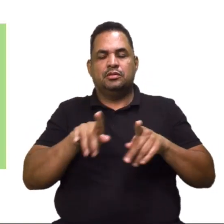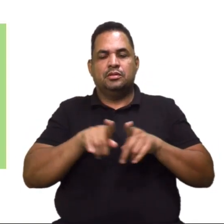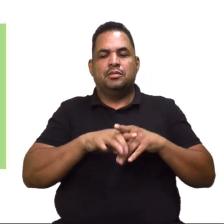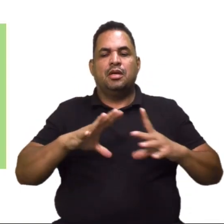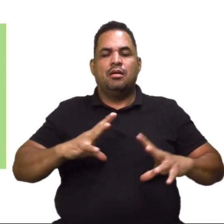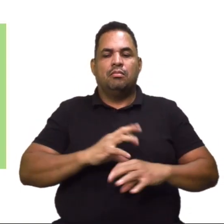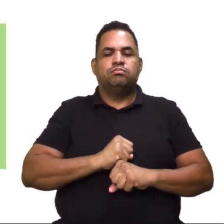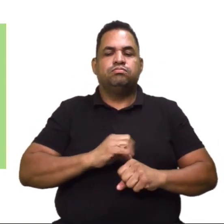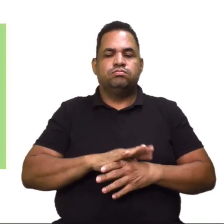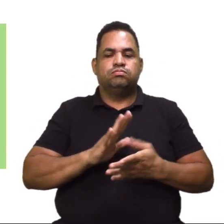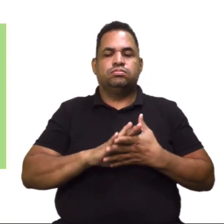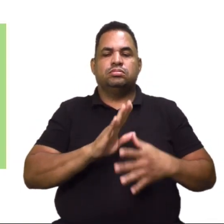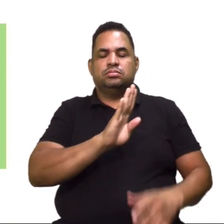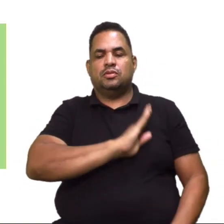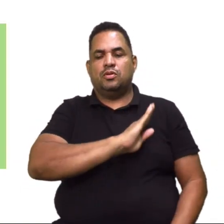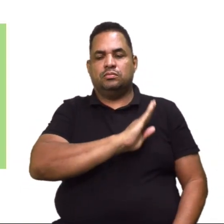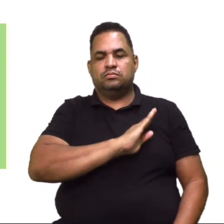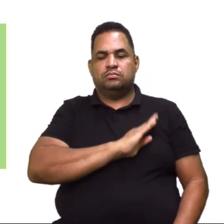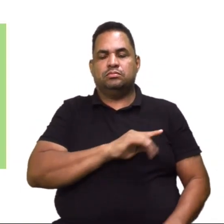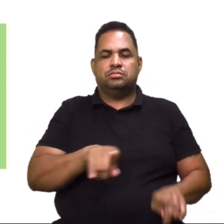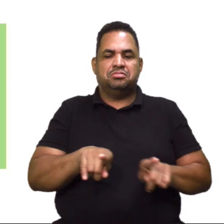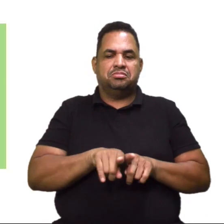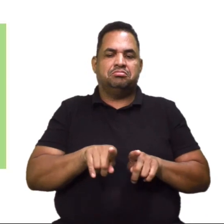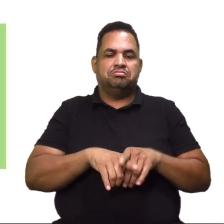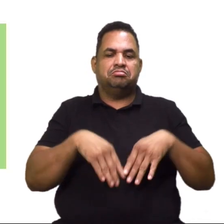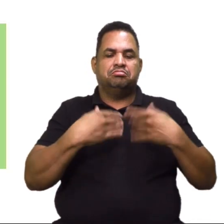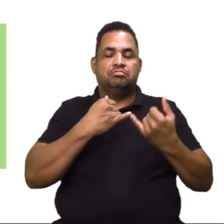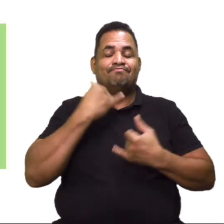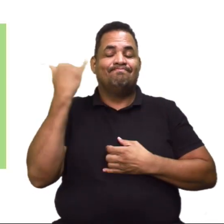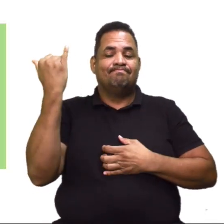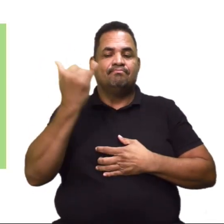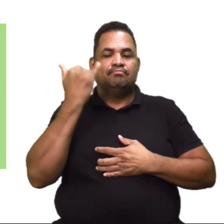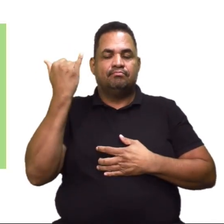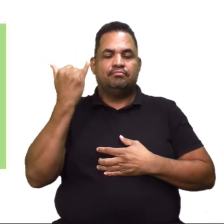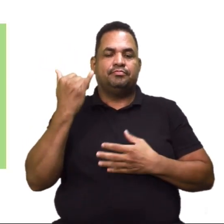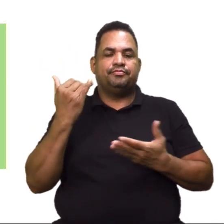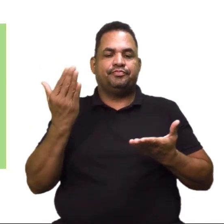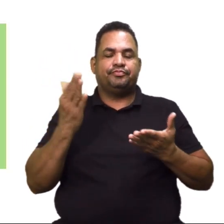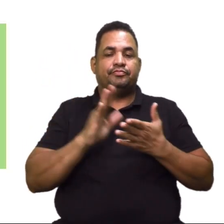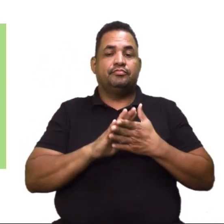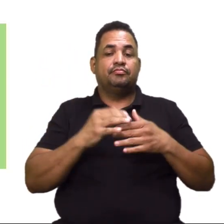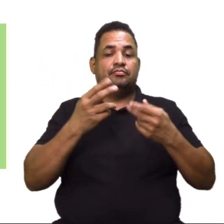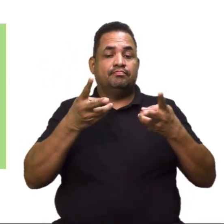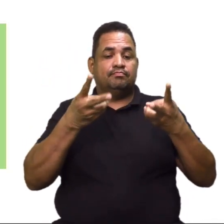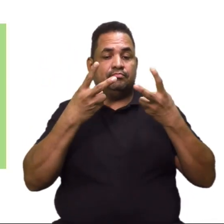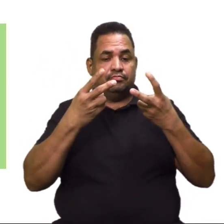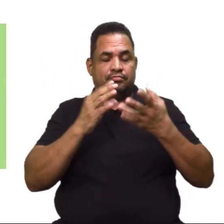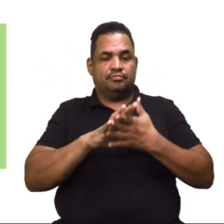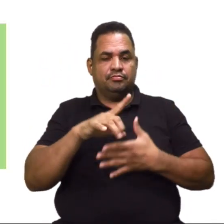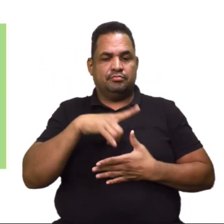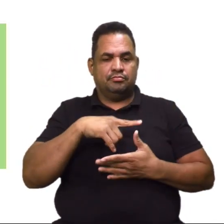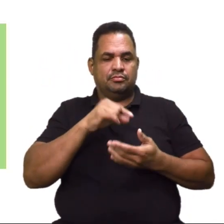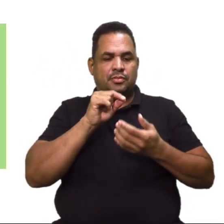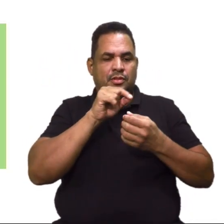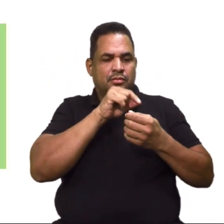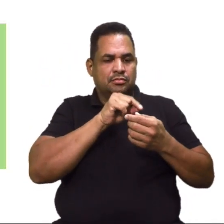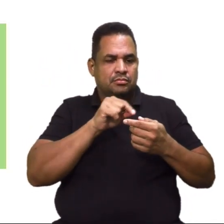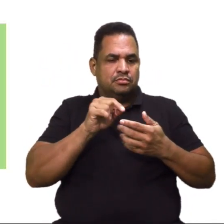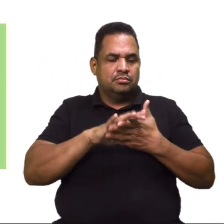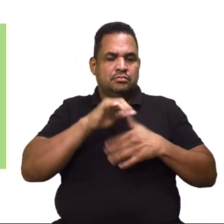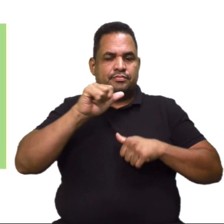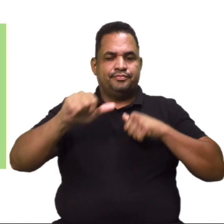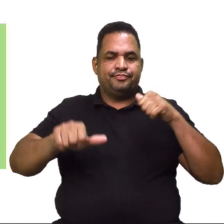digestório, cardiovascular. Então, o importante é você percebeu alguma ferida, alguma